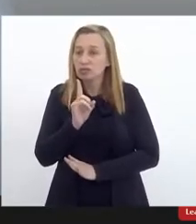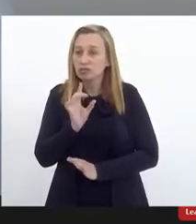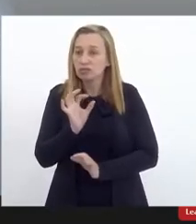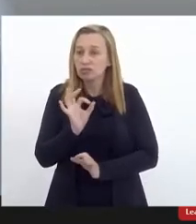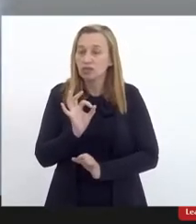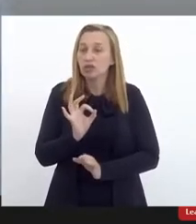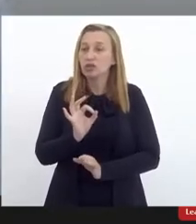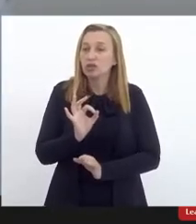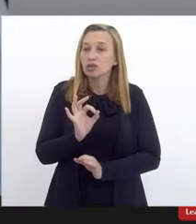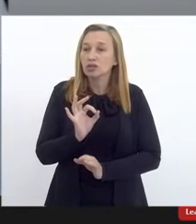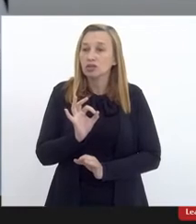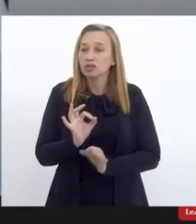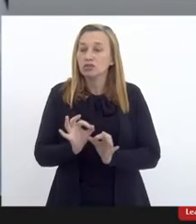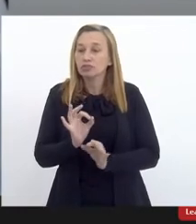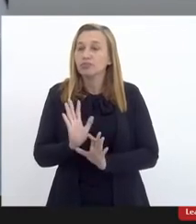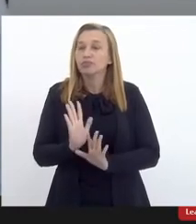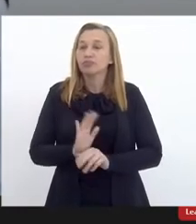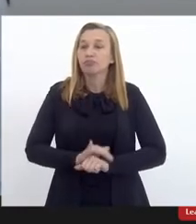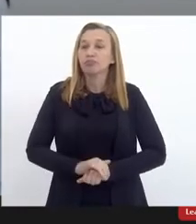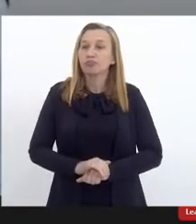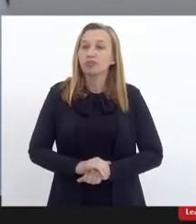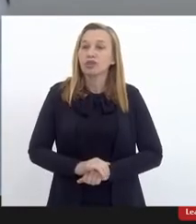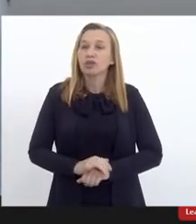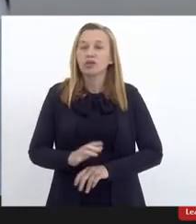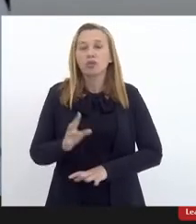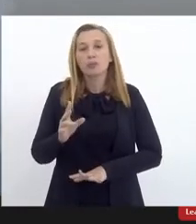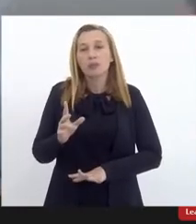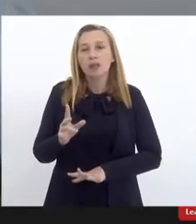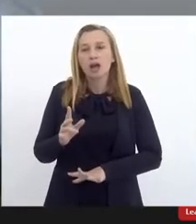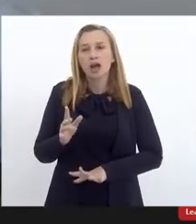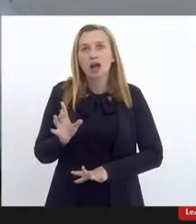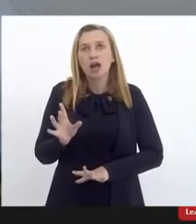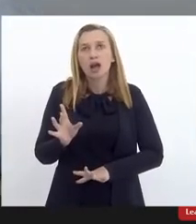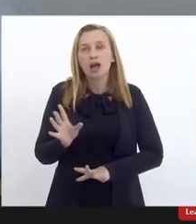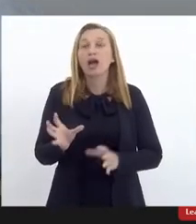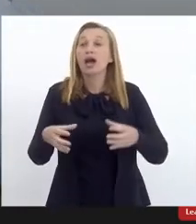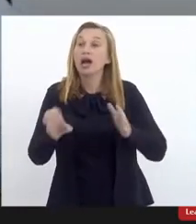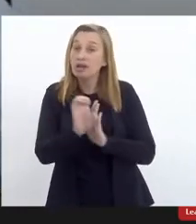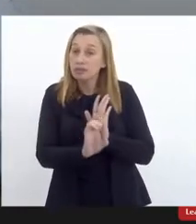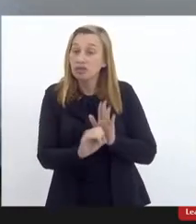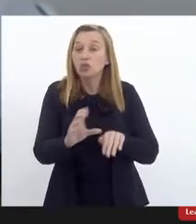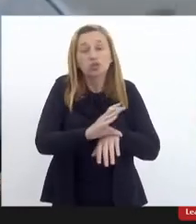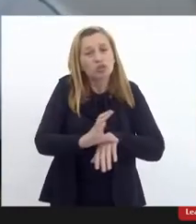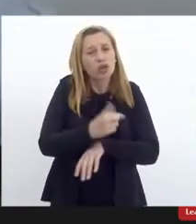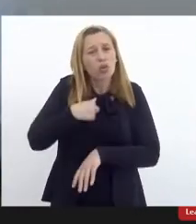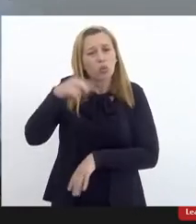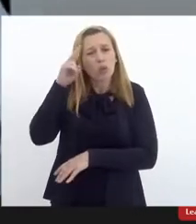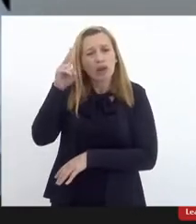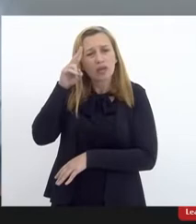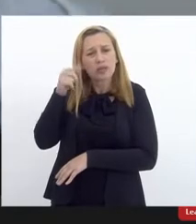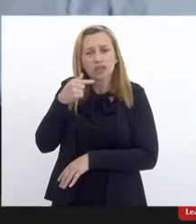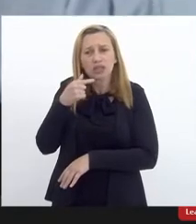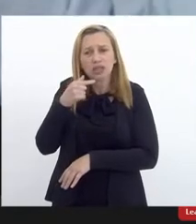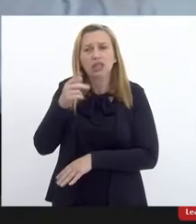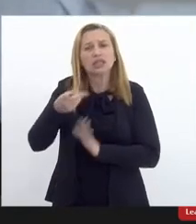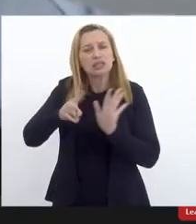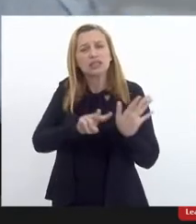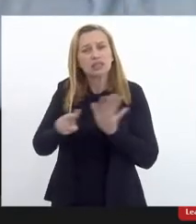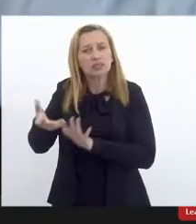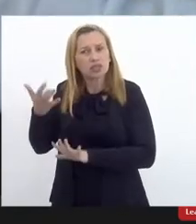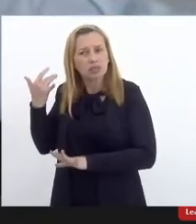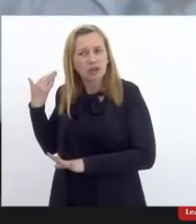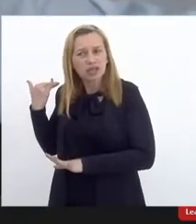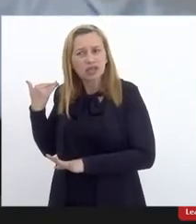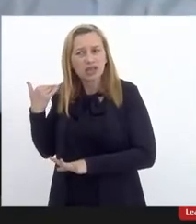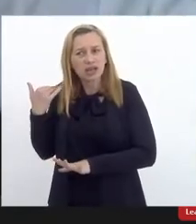judicializadas, né? Sequer foram judicializadas, salvo o melhor juízo, pelo menos a emenda constitucional, que eu me lembro, até semana passada, retrasada,